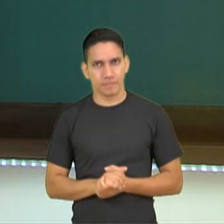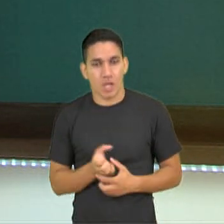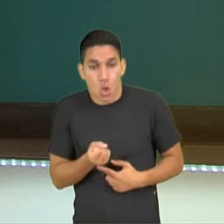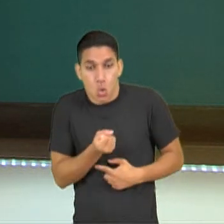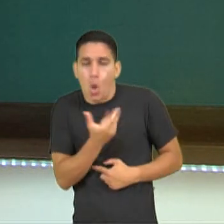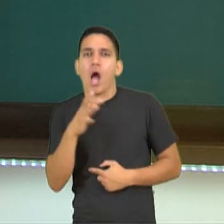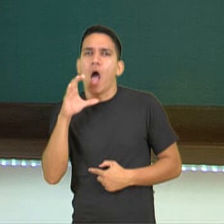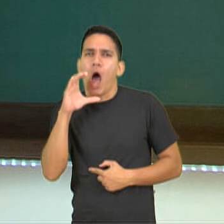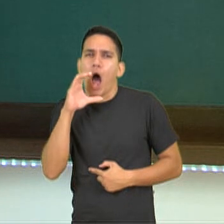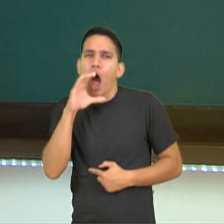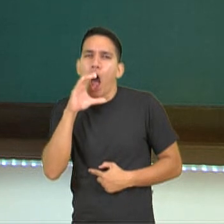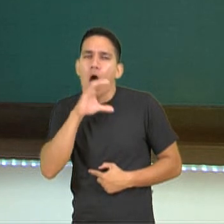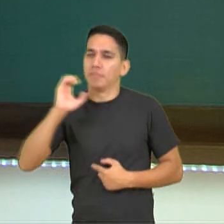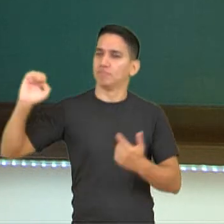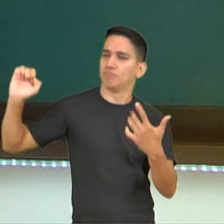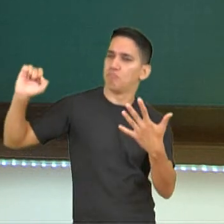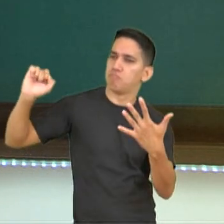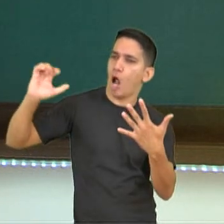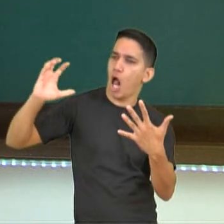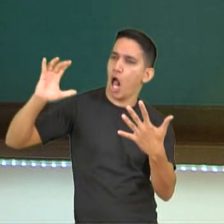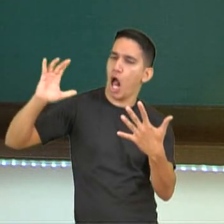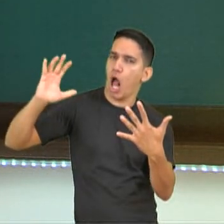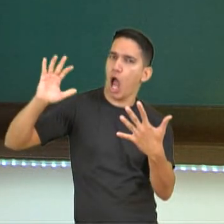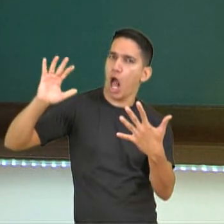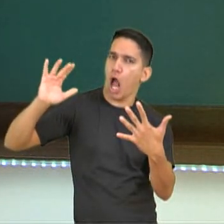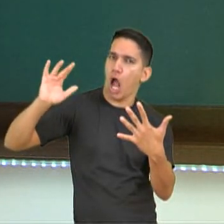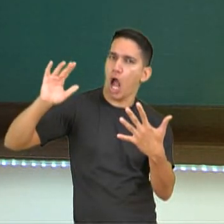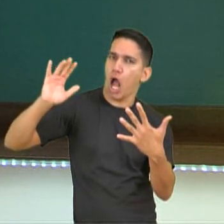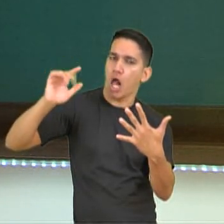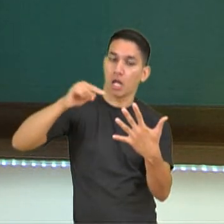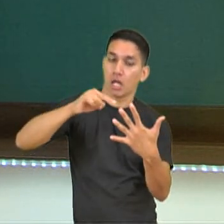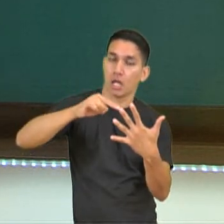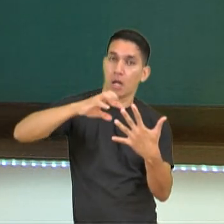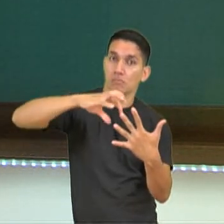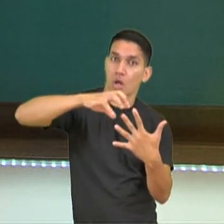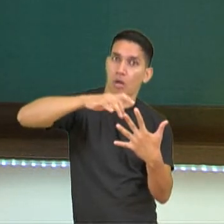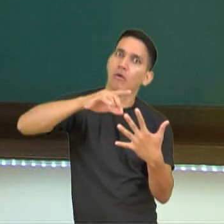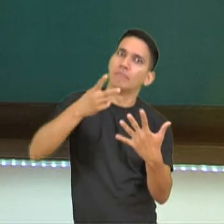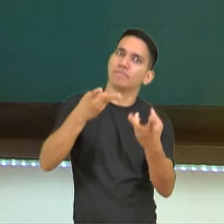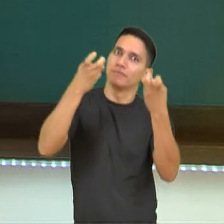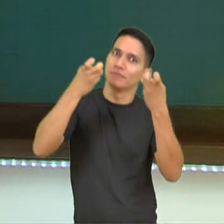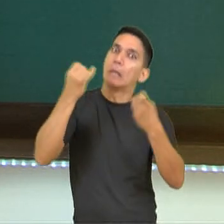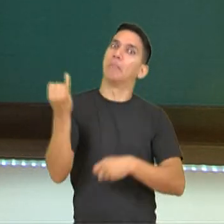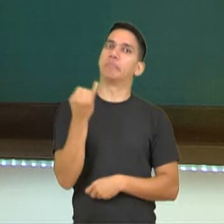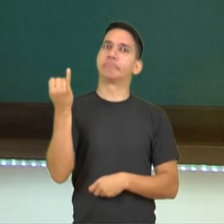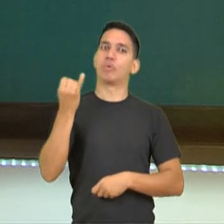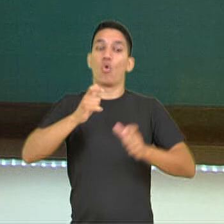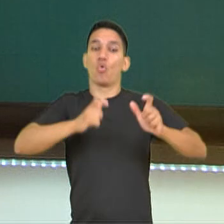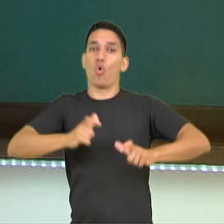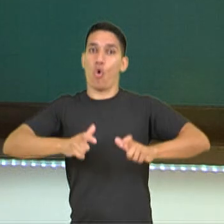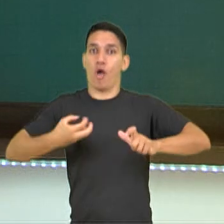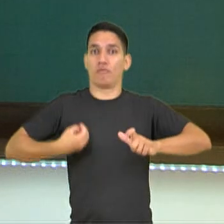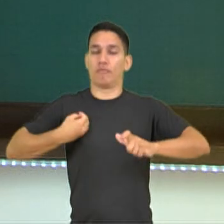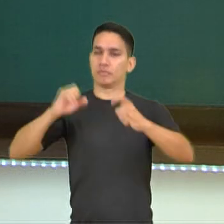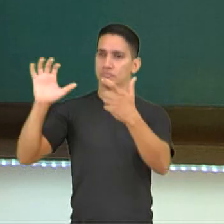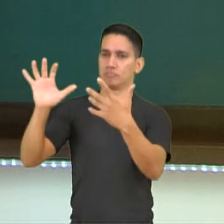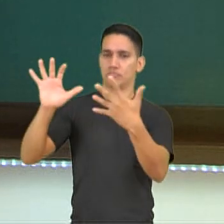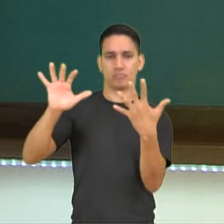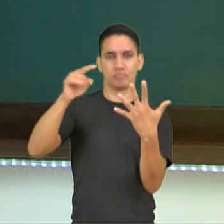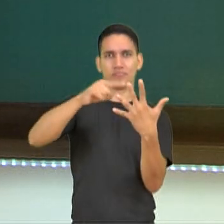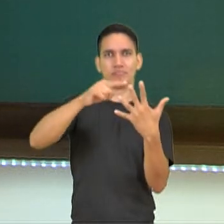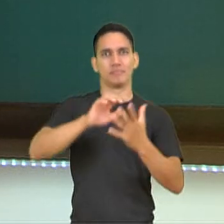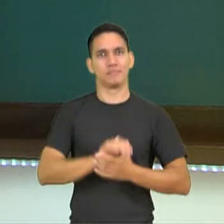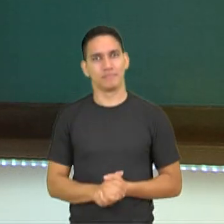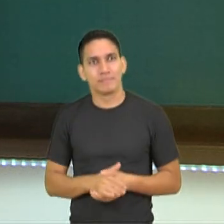de calor que nós recebemos do Sol. Então, veja o quanto é importante a posição que nós estamos ali no sistema solar, né? E